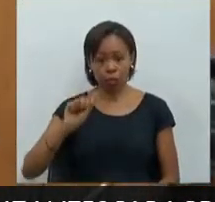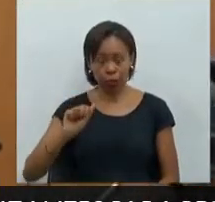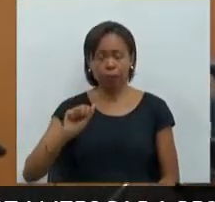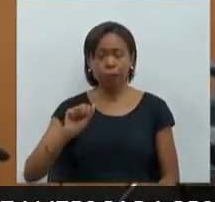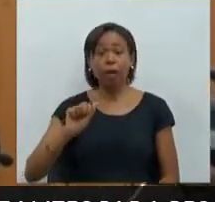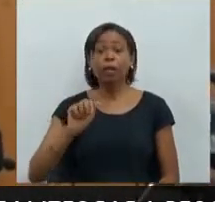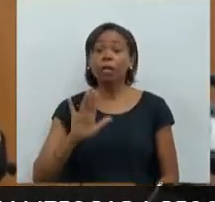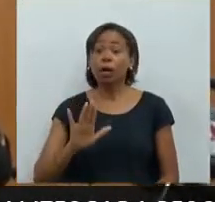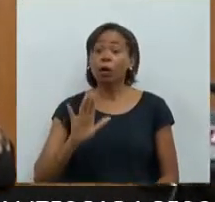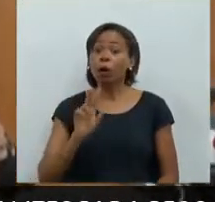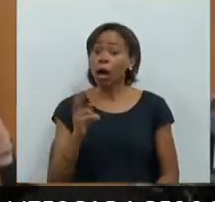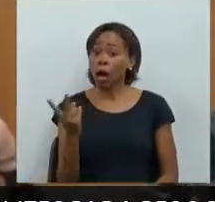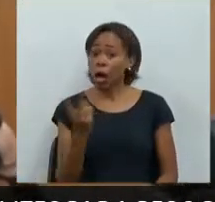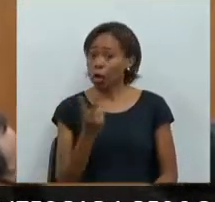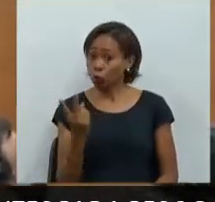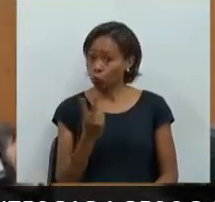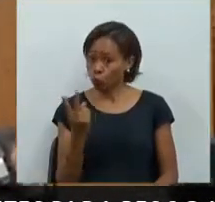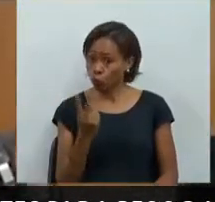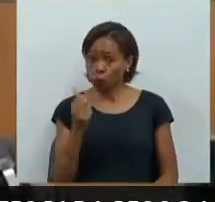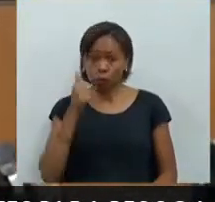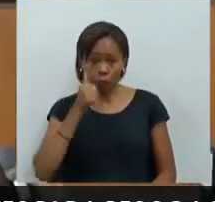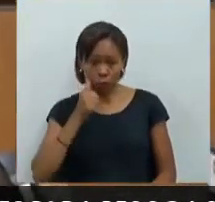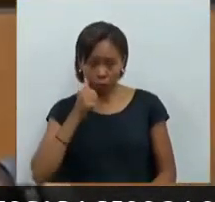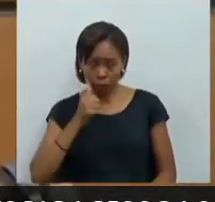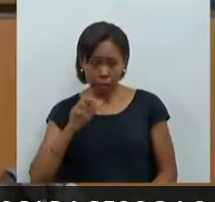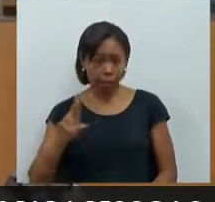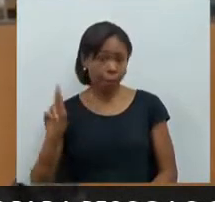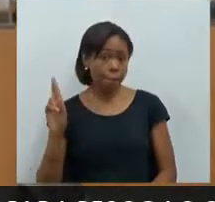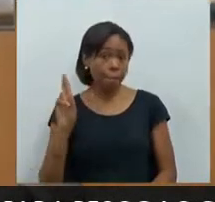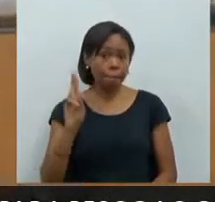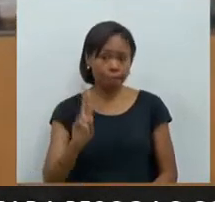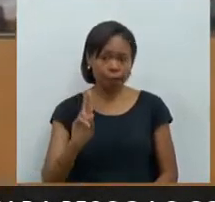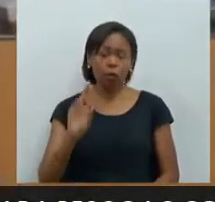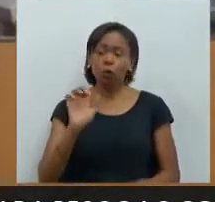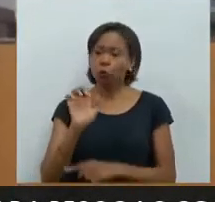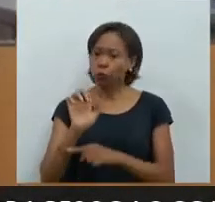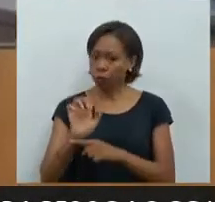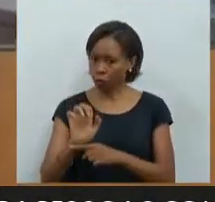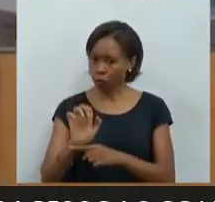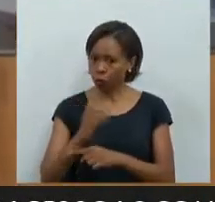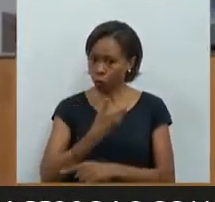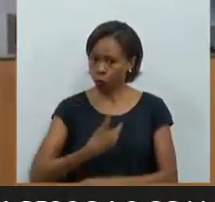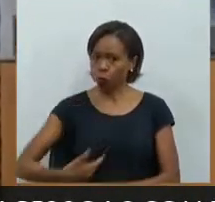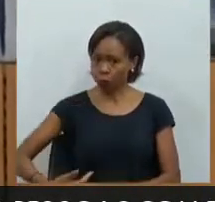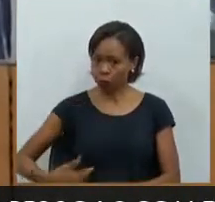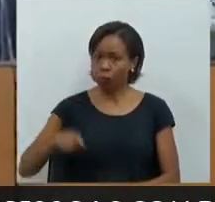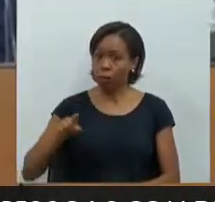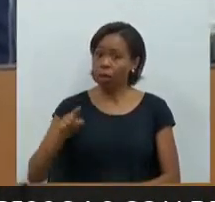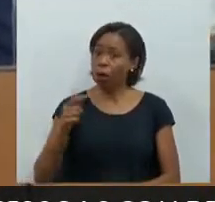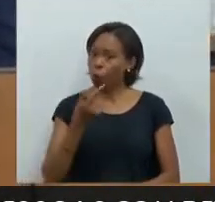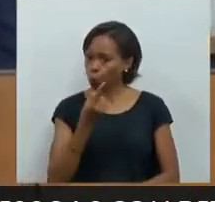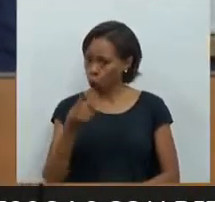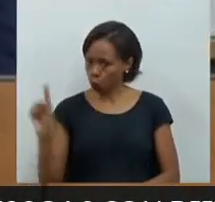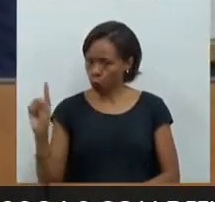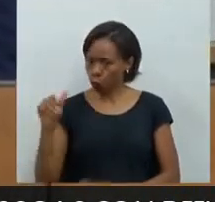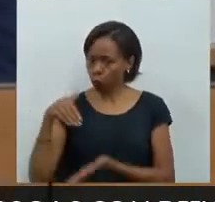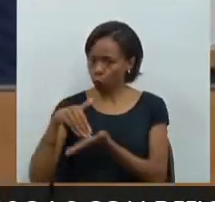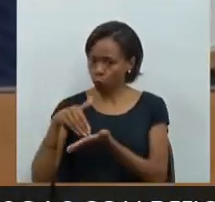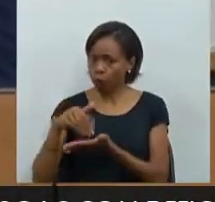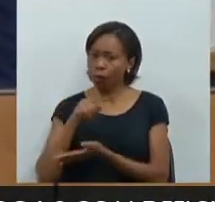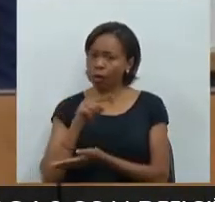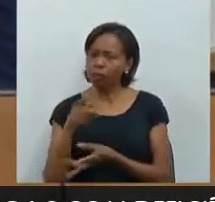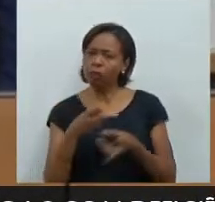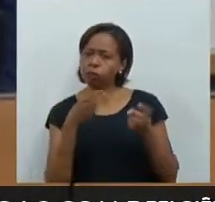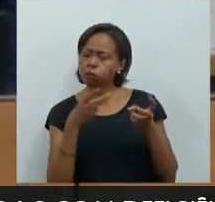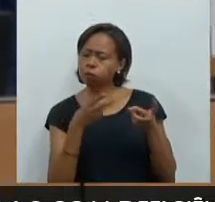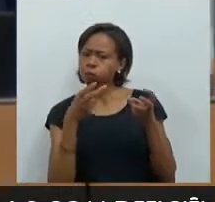duas representantes do Estado, por último, para ouvir todas as manifestações aqui e depois poder opinar de acordo com o que